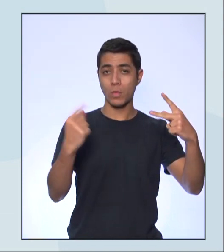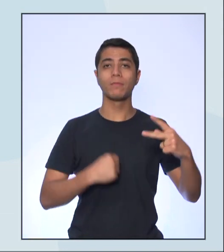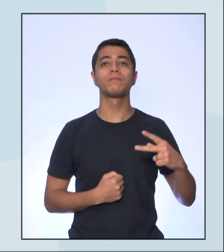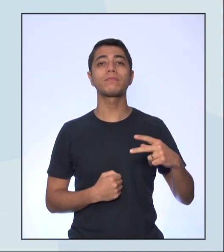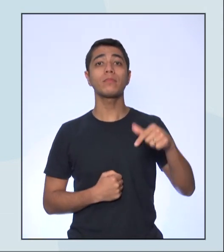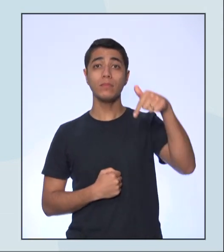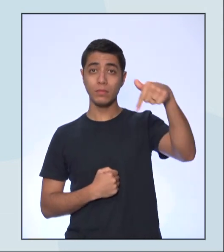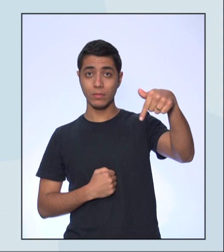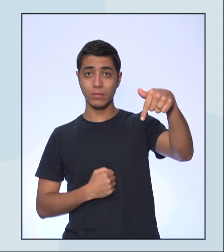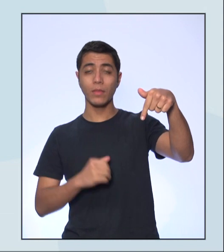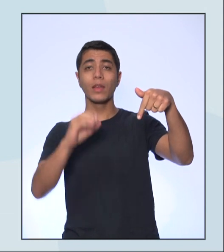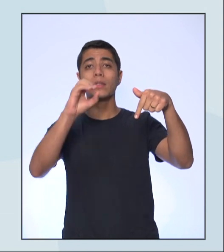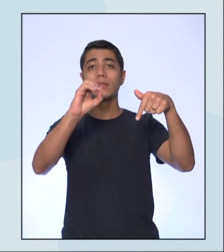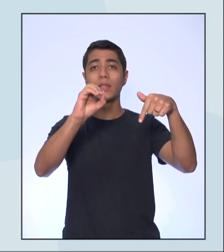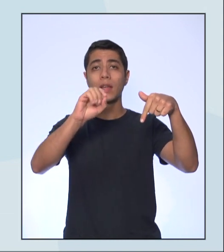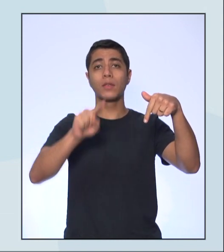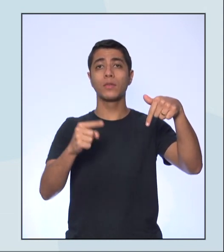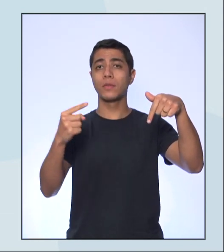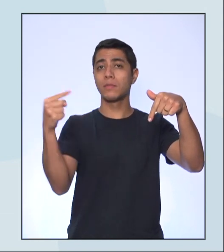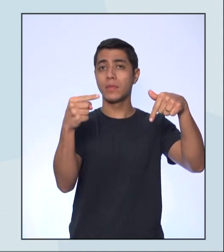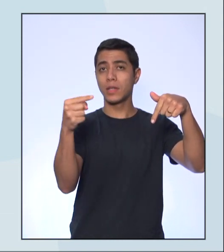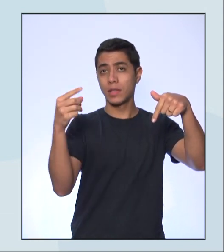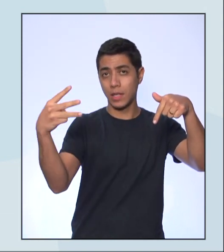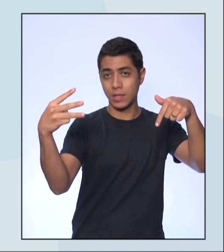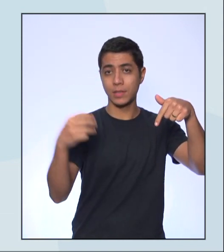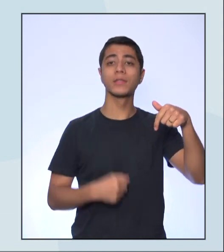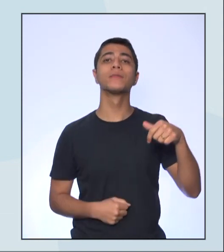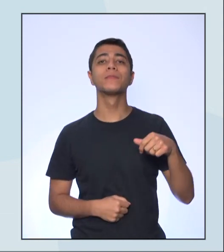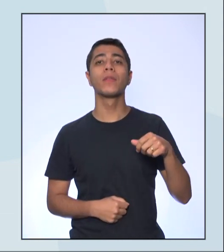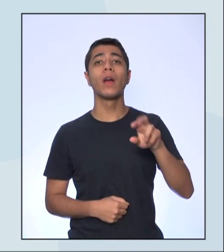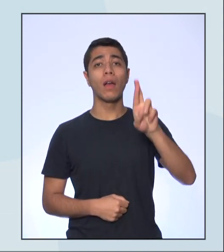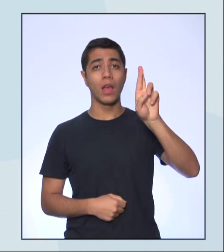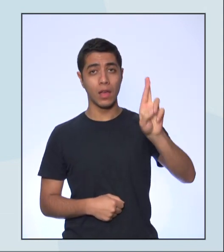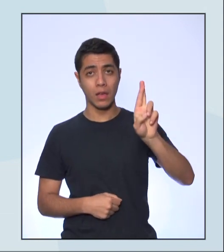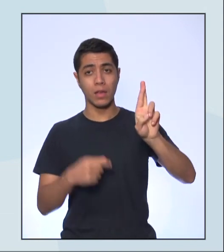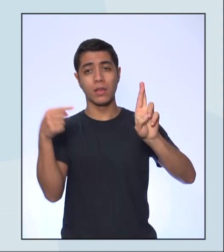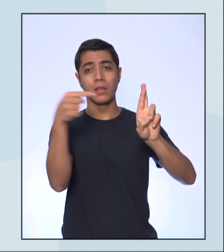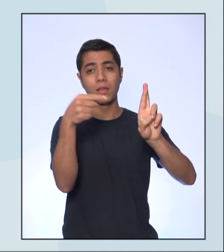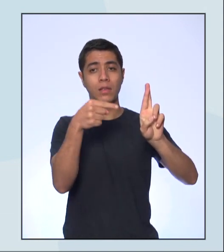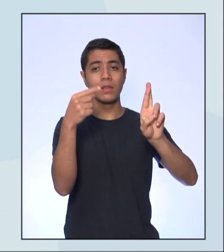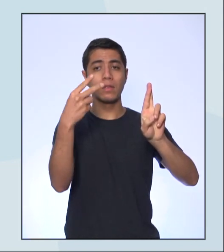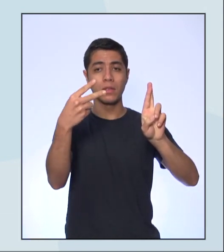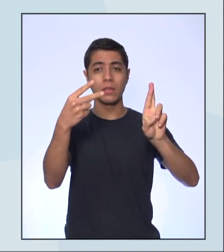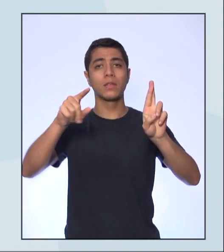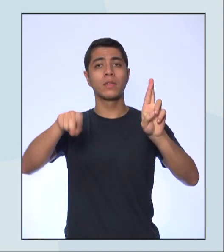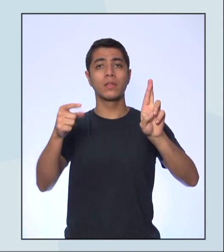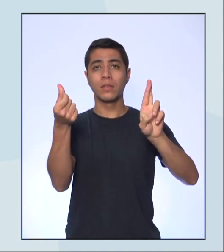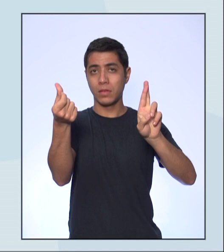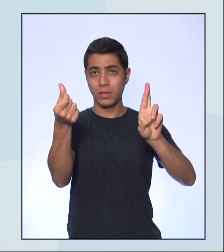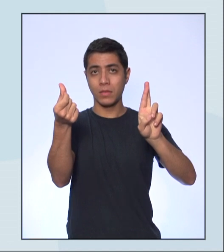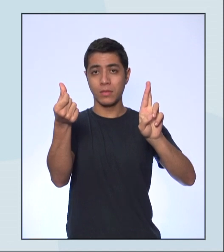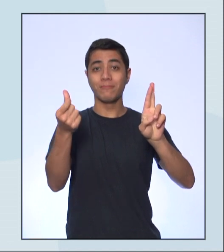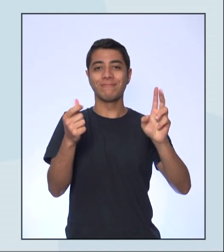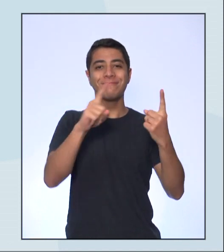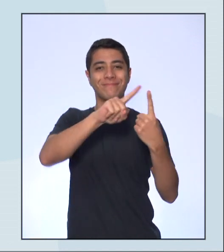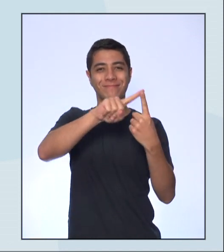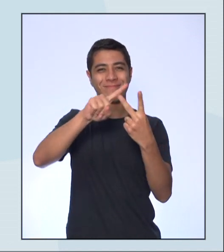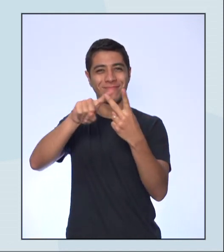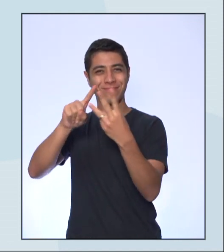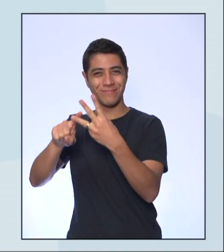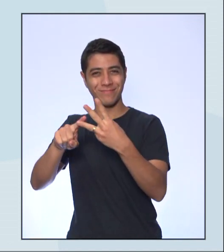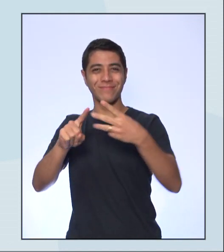3, que é o ponto Q, menos 2 e menos 6 é o ponto R. Eu quero saber se esses 3 pontos estão